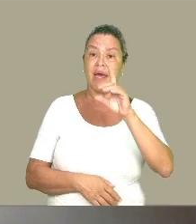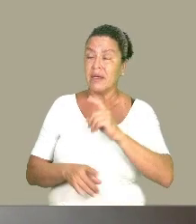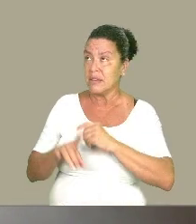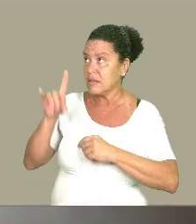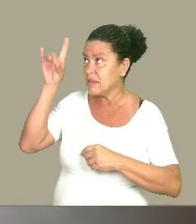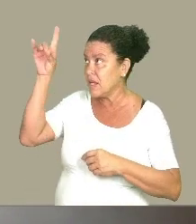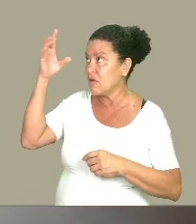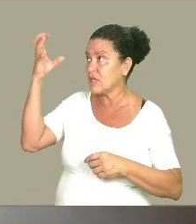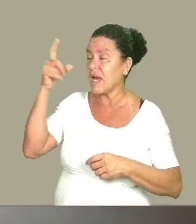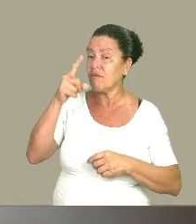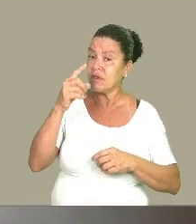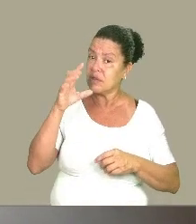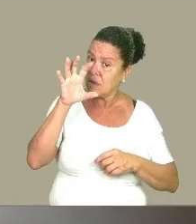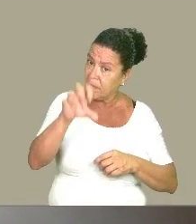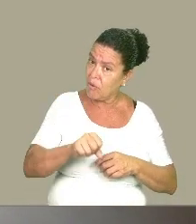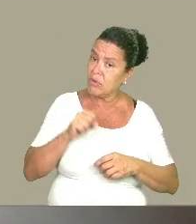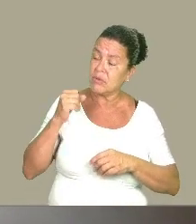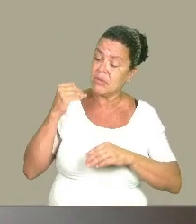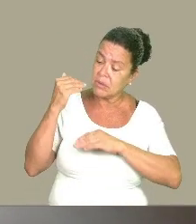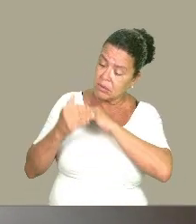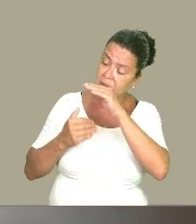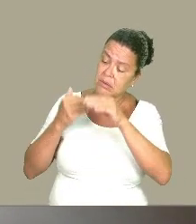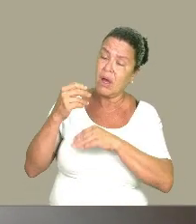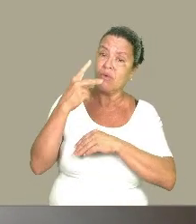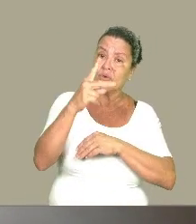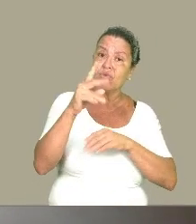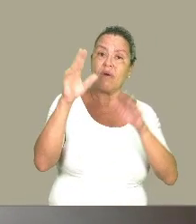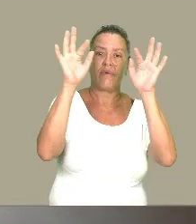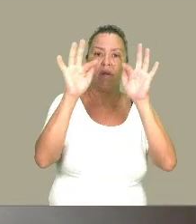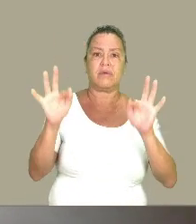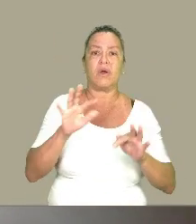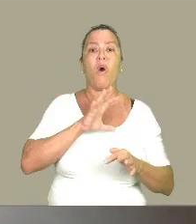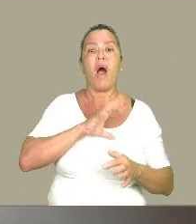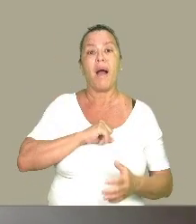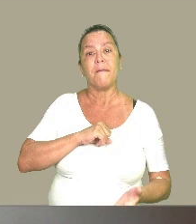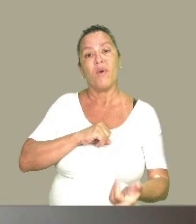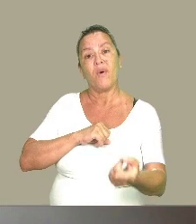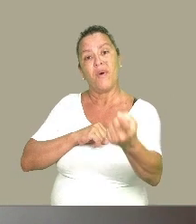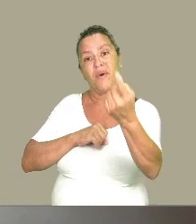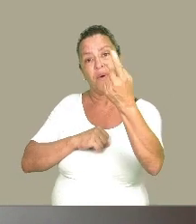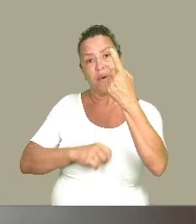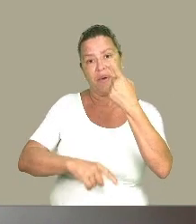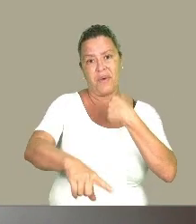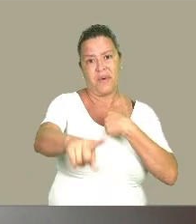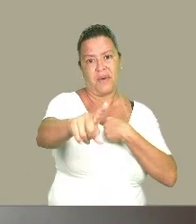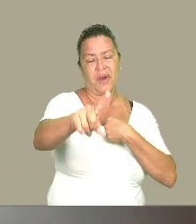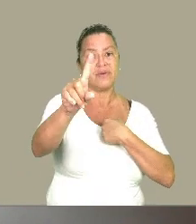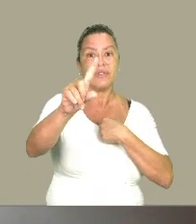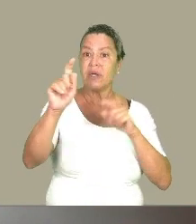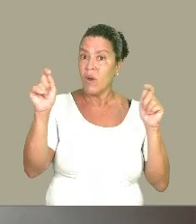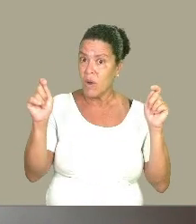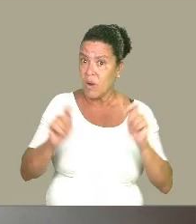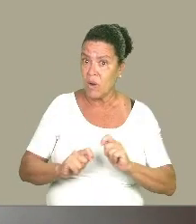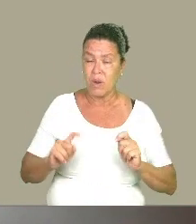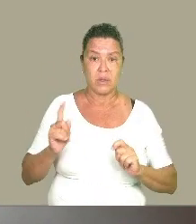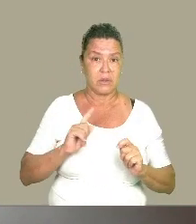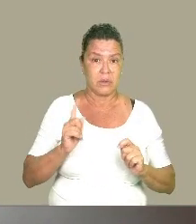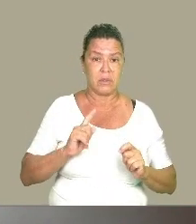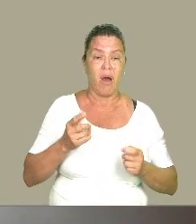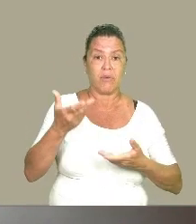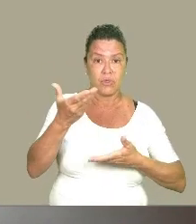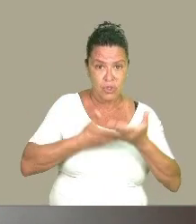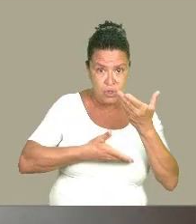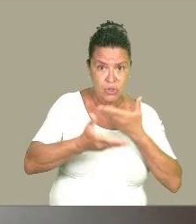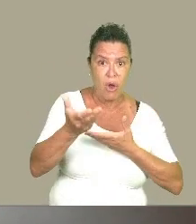o nosso crescimento, a nossa felicidade, o amor ao próximo. Se já não somos mais capazes de compartilhar